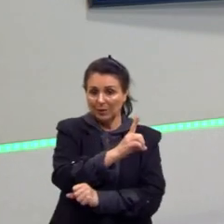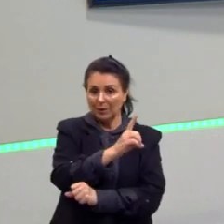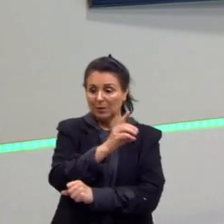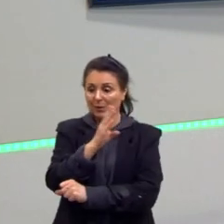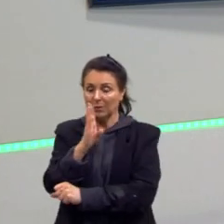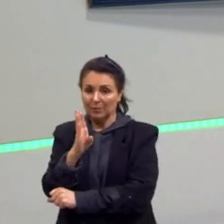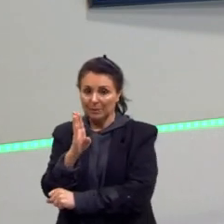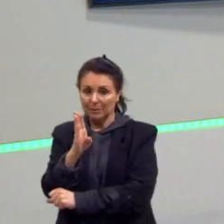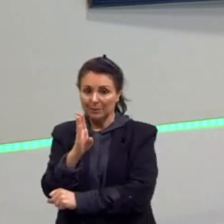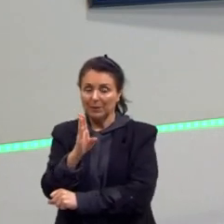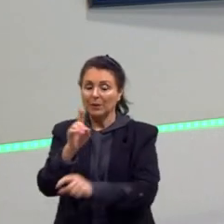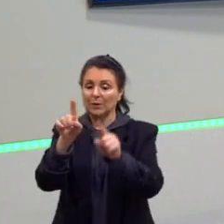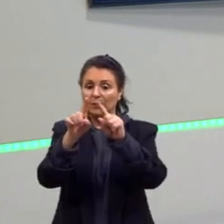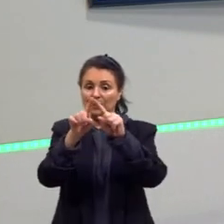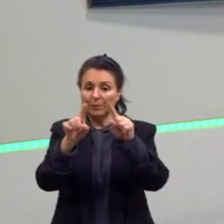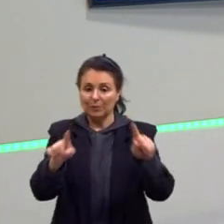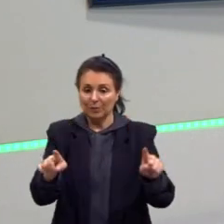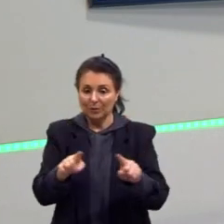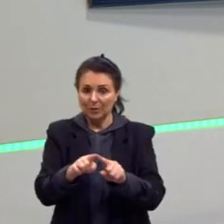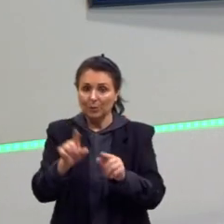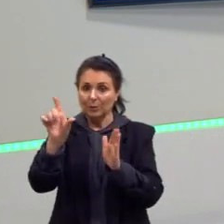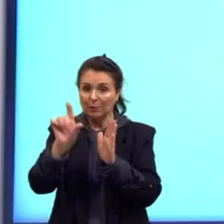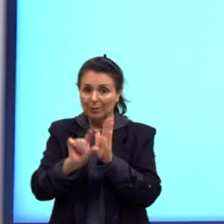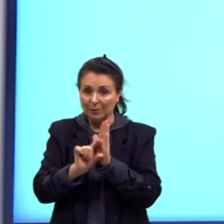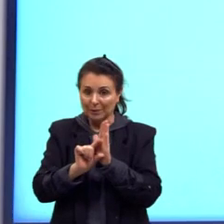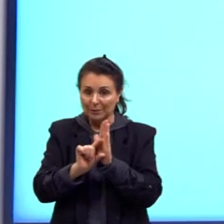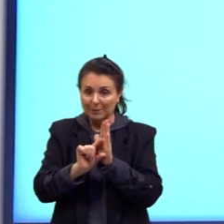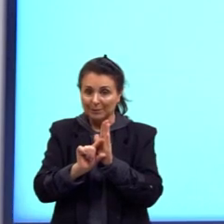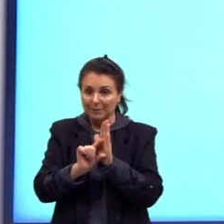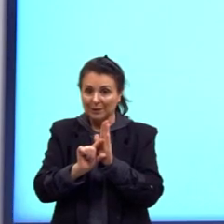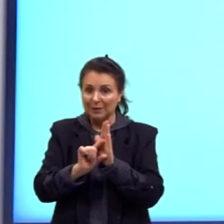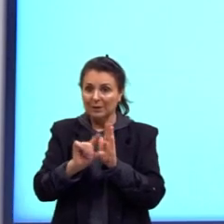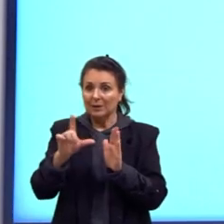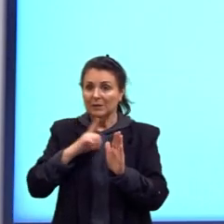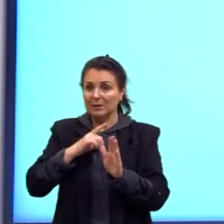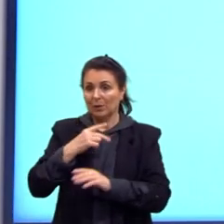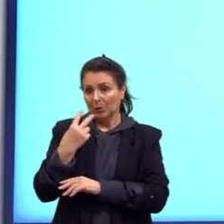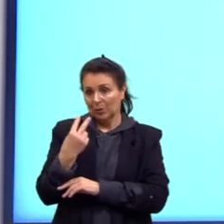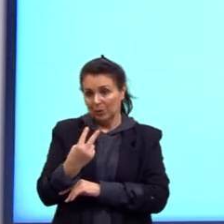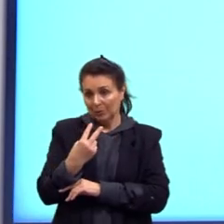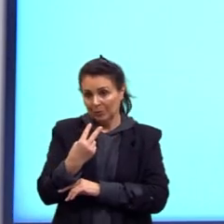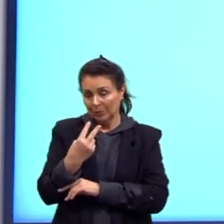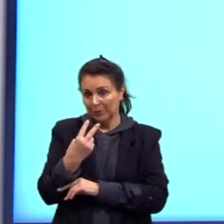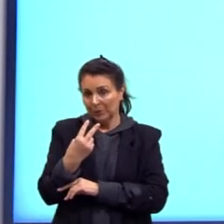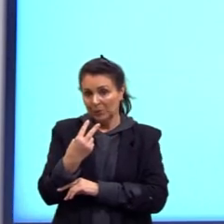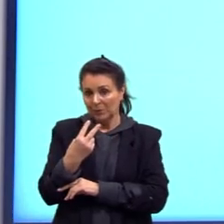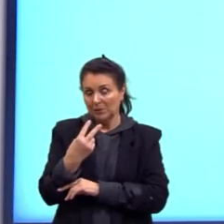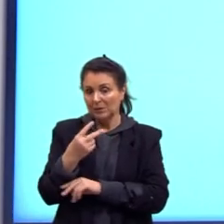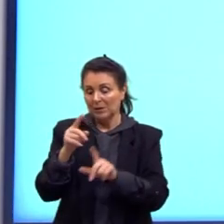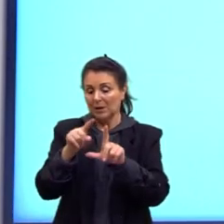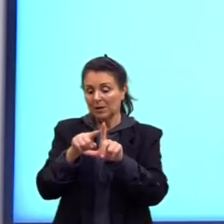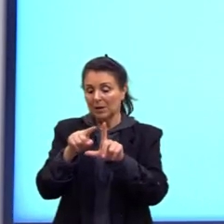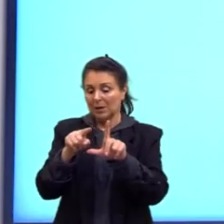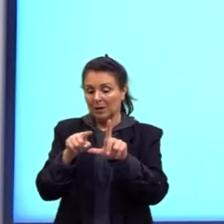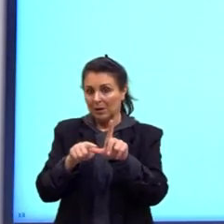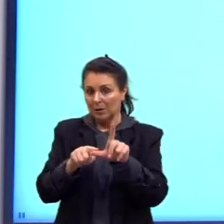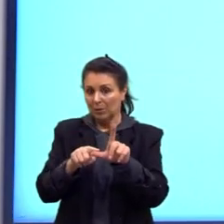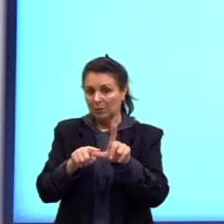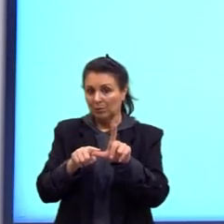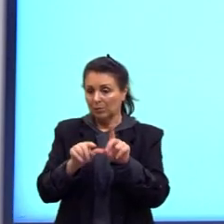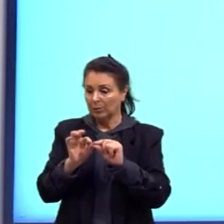ângulo B deste triângulo menor tá se nós temos dois ângulos de mesma